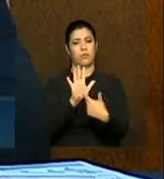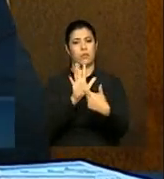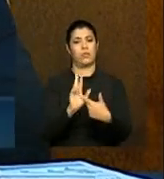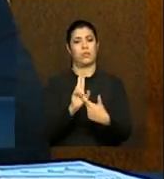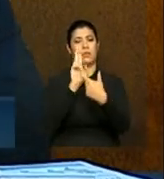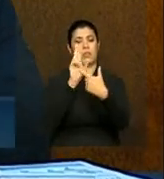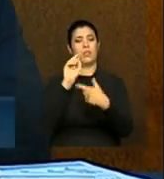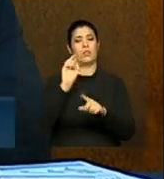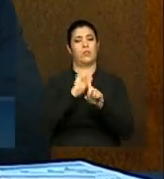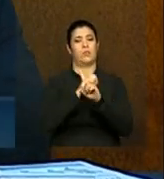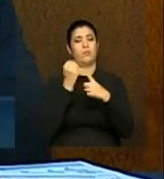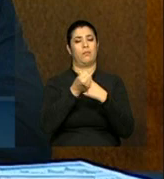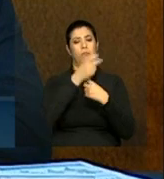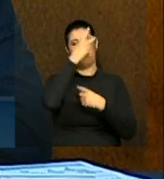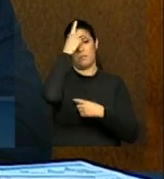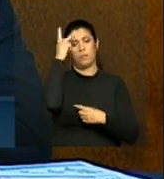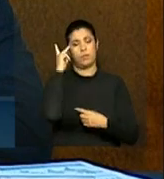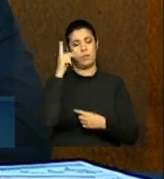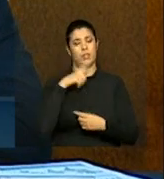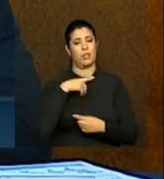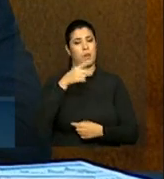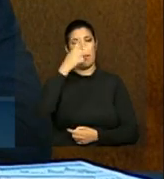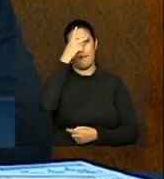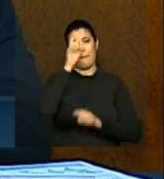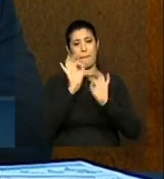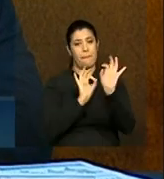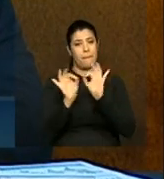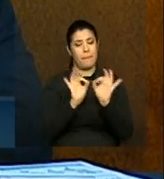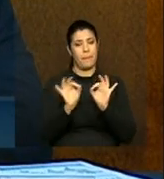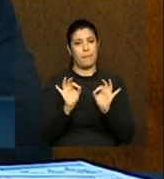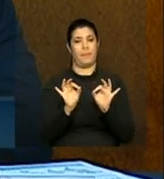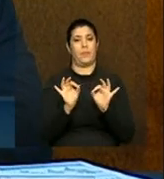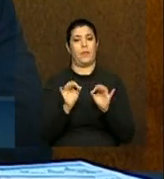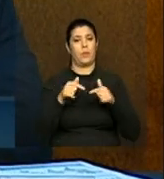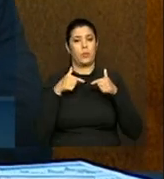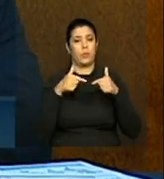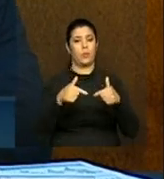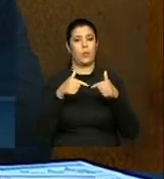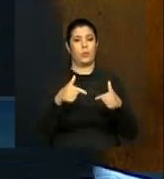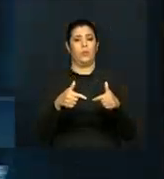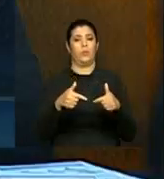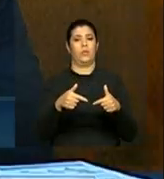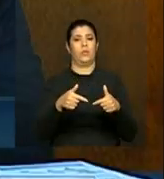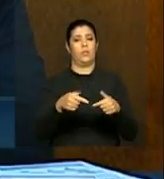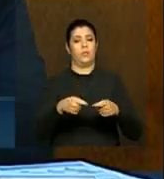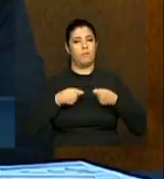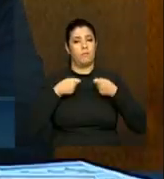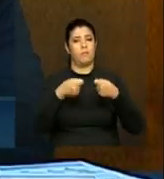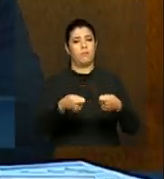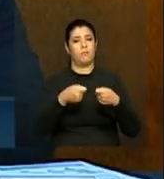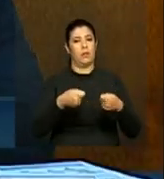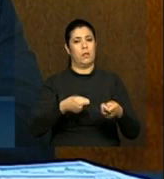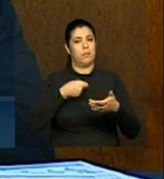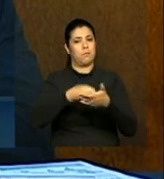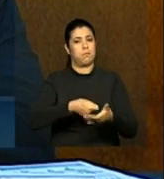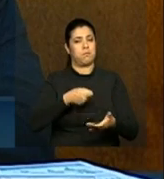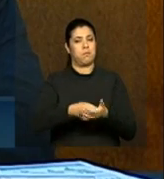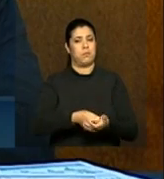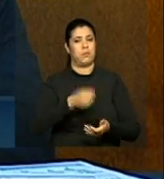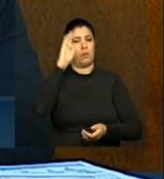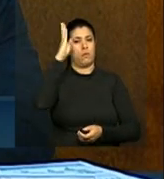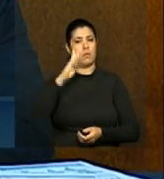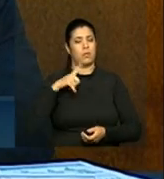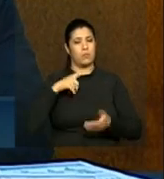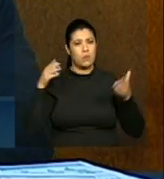civil que tá aqui, pessoas que no seu cotidiano se organizam, ah, lutam e batalham para que o Brasil tenha um